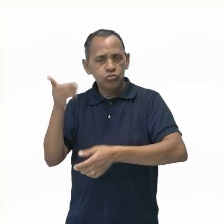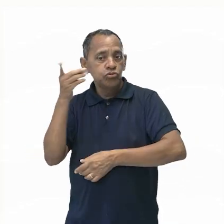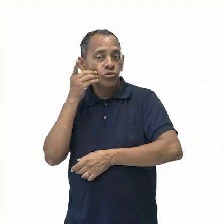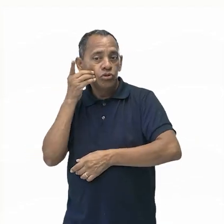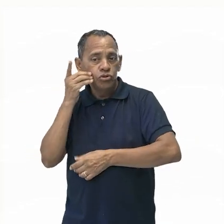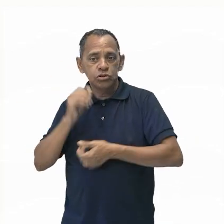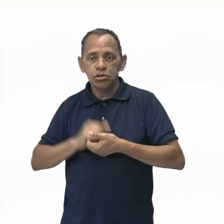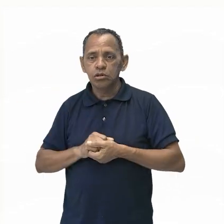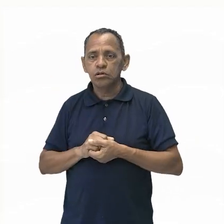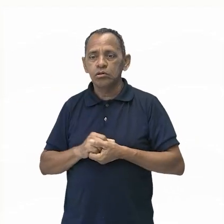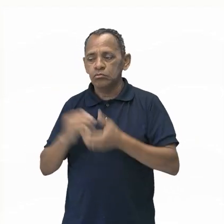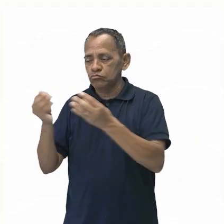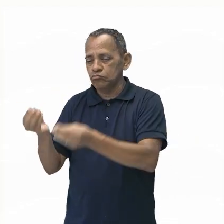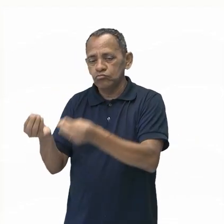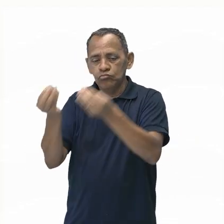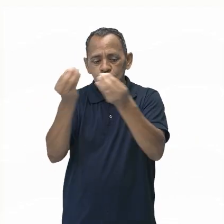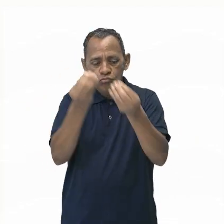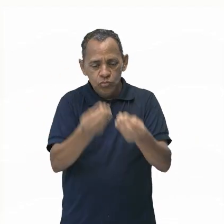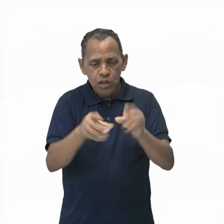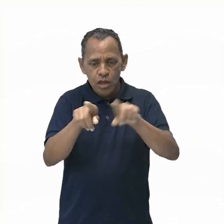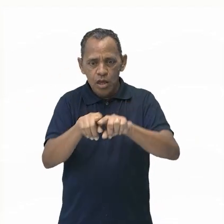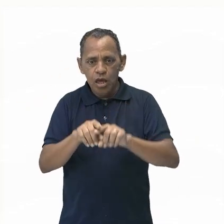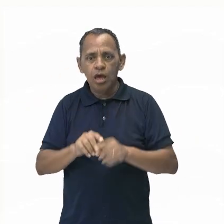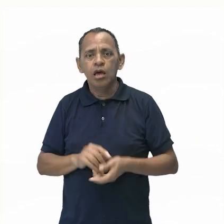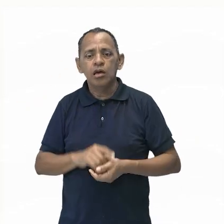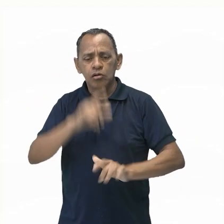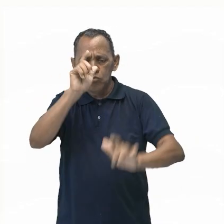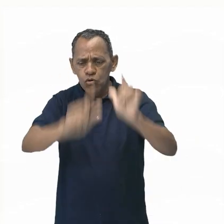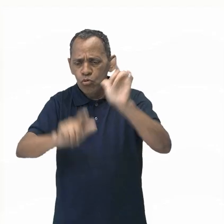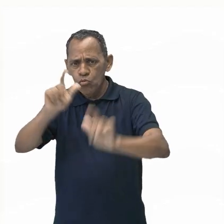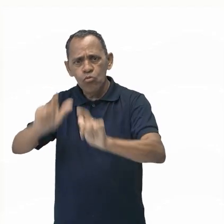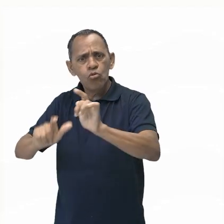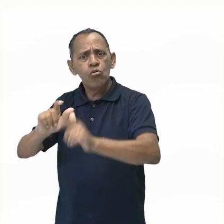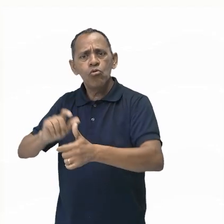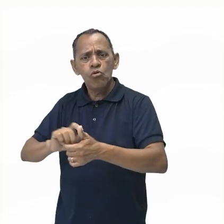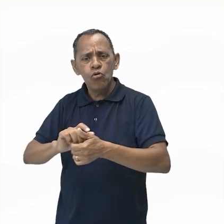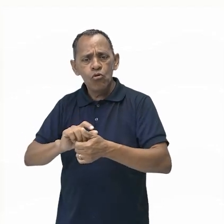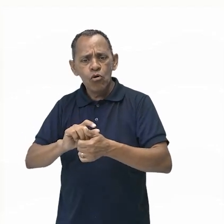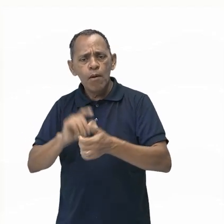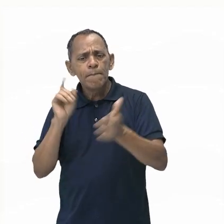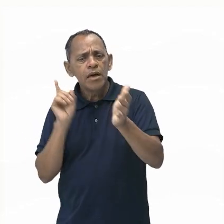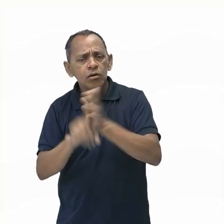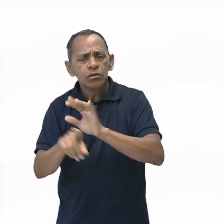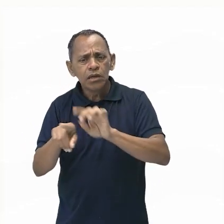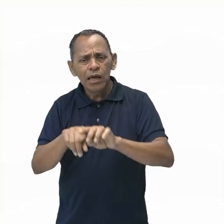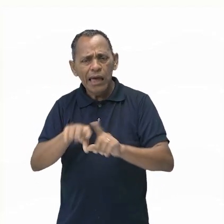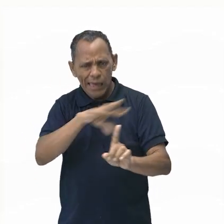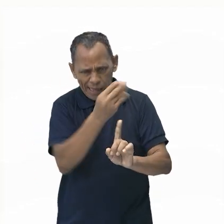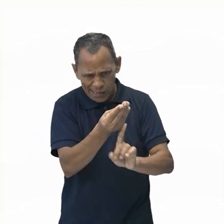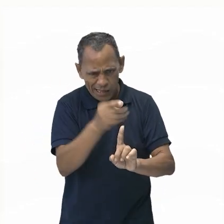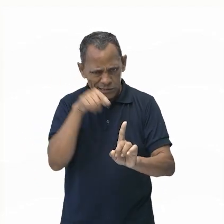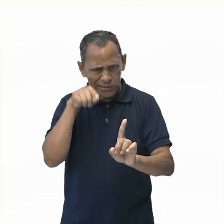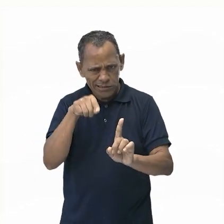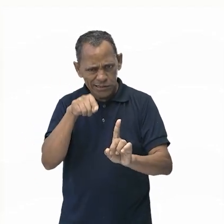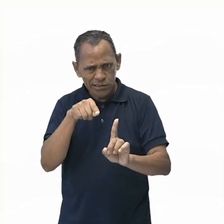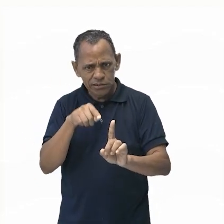para questionamento do público. Será que isso é arte? O que eu quero falar nesse momento?